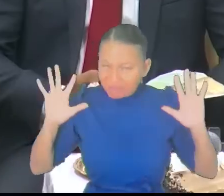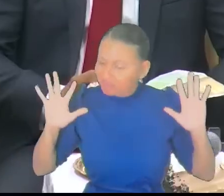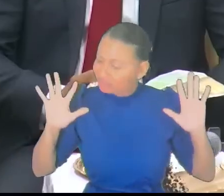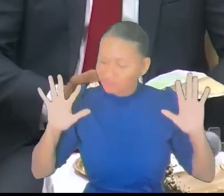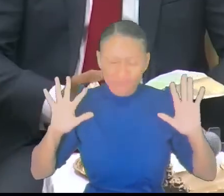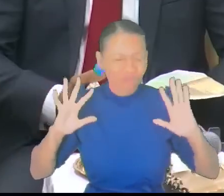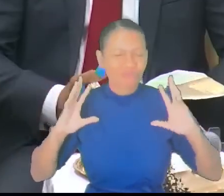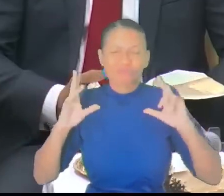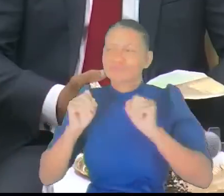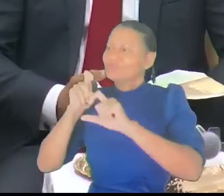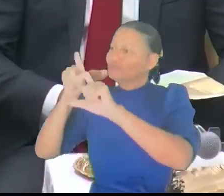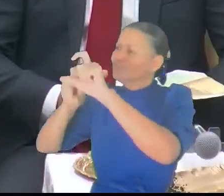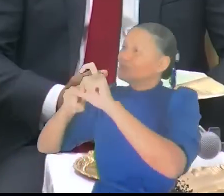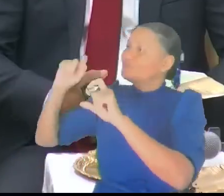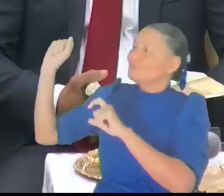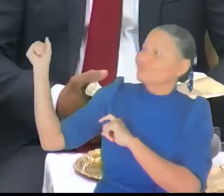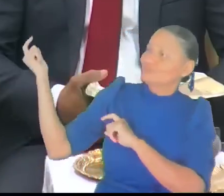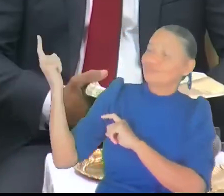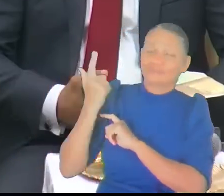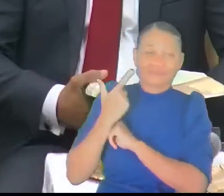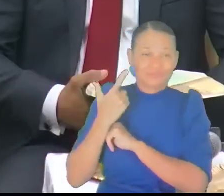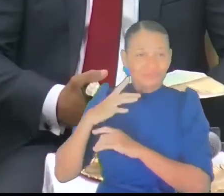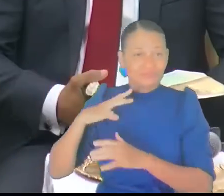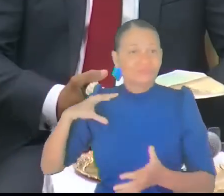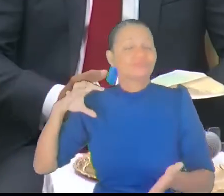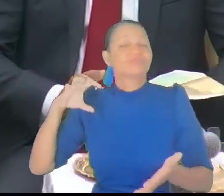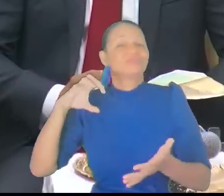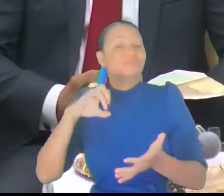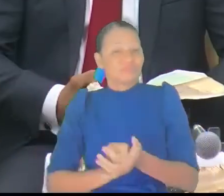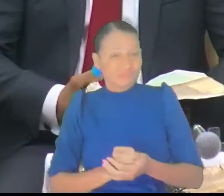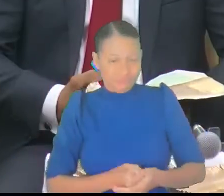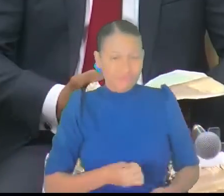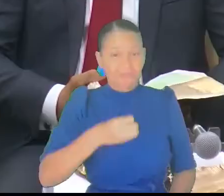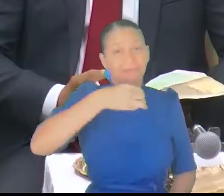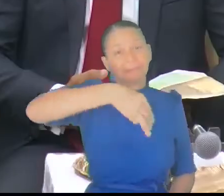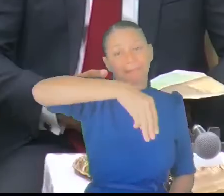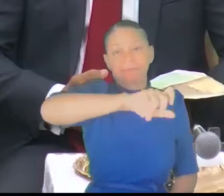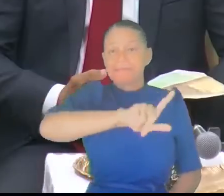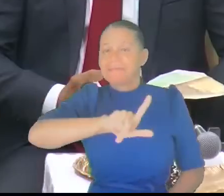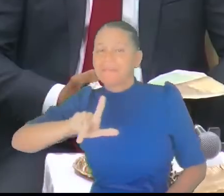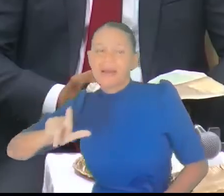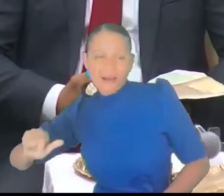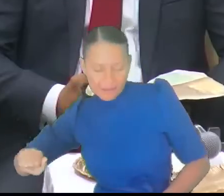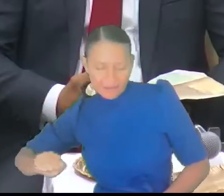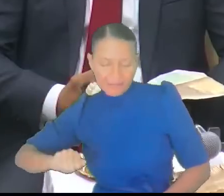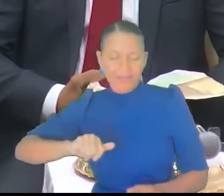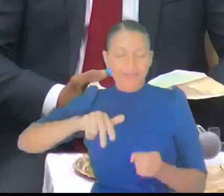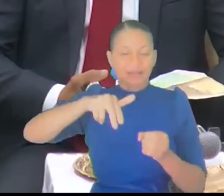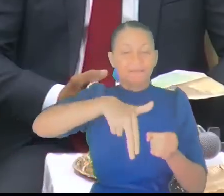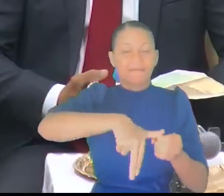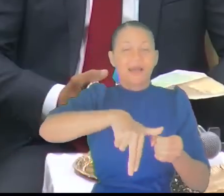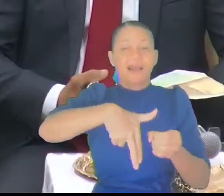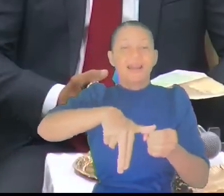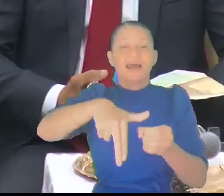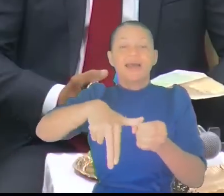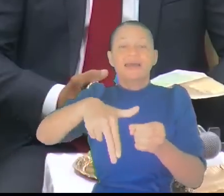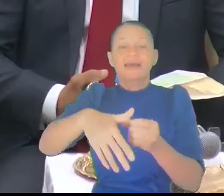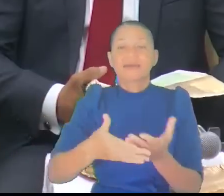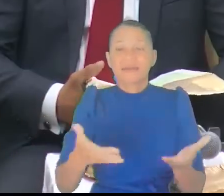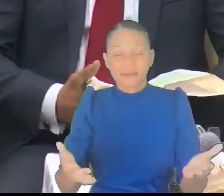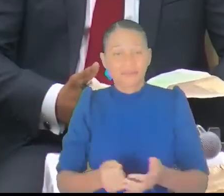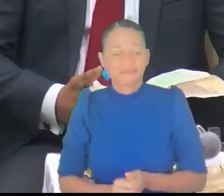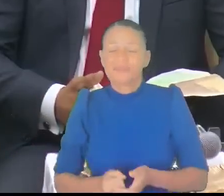depende do sol, que está escrito lá em Malaquias. Eu não vou ler agora. Malaquias fala que Jesus é o sol. É assim ou